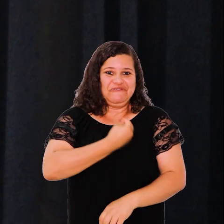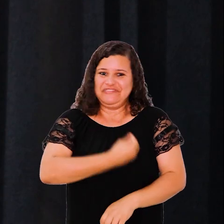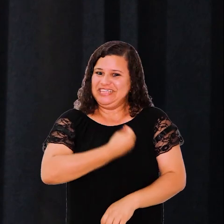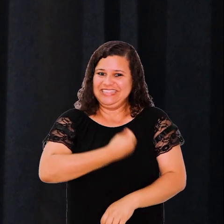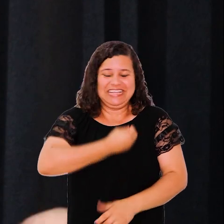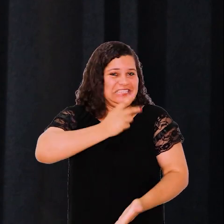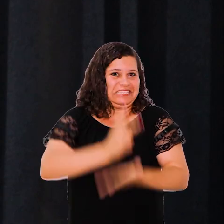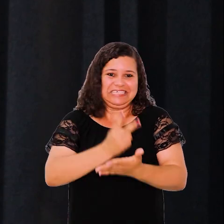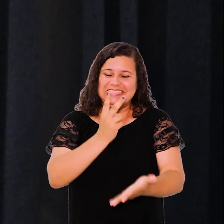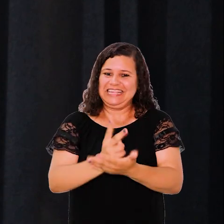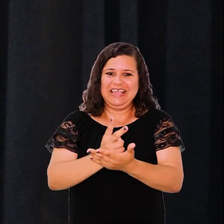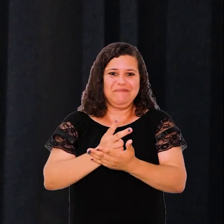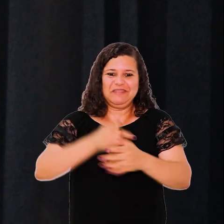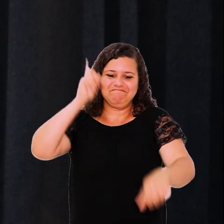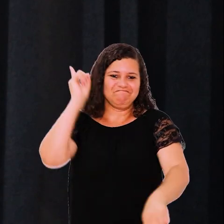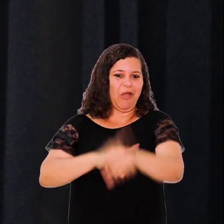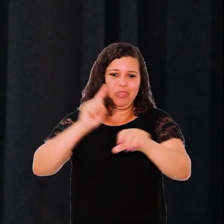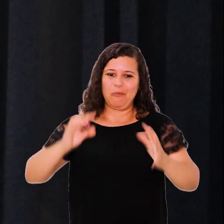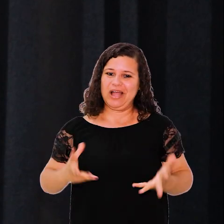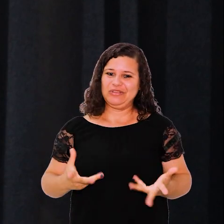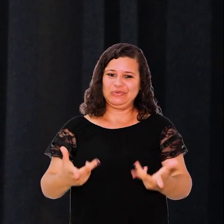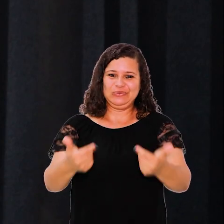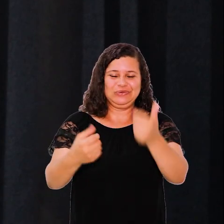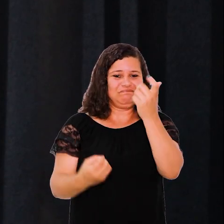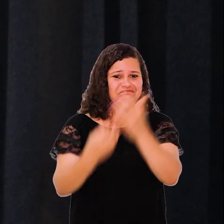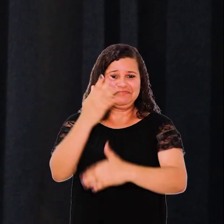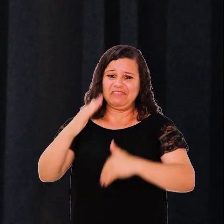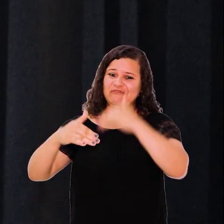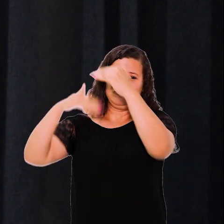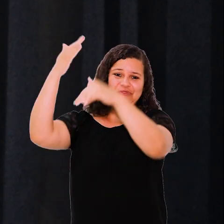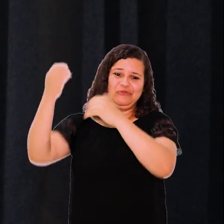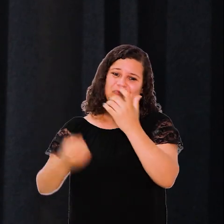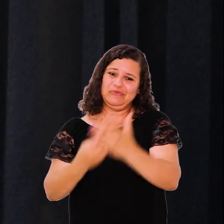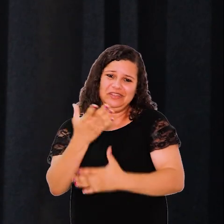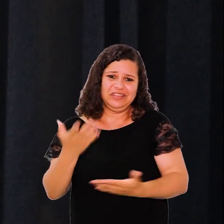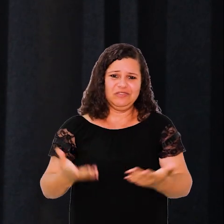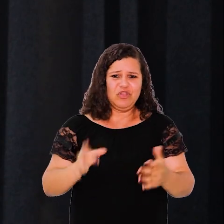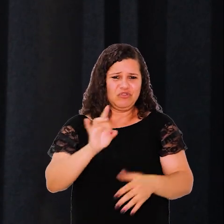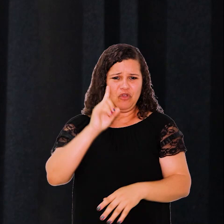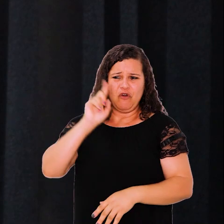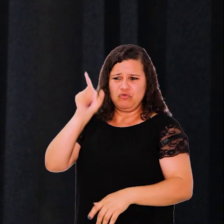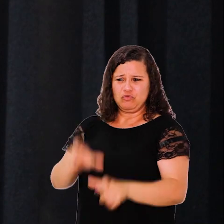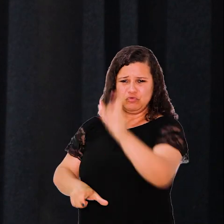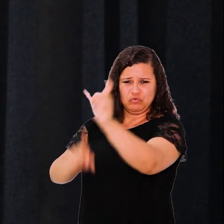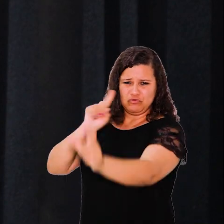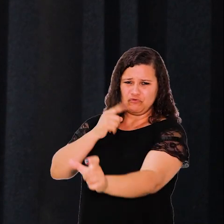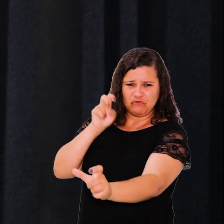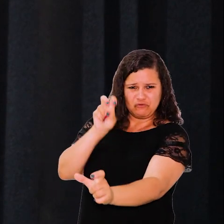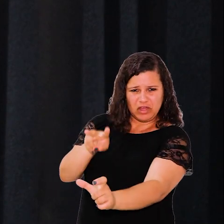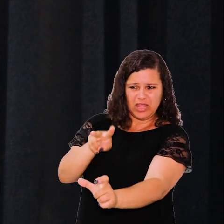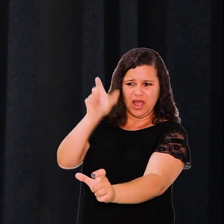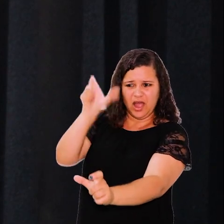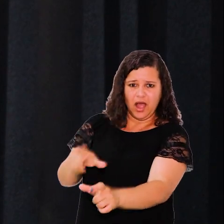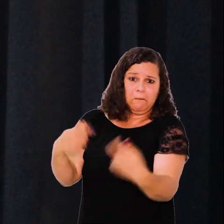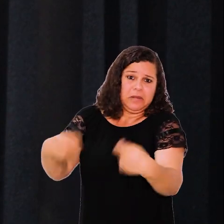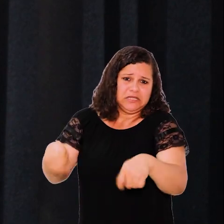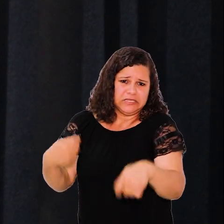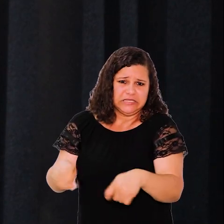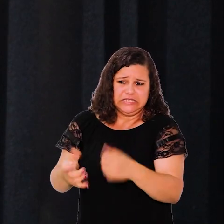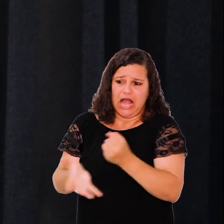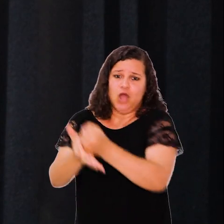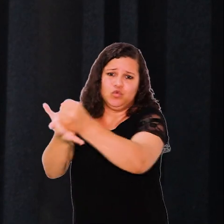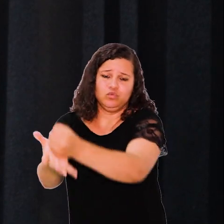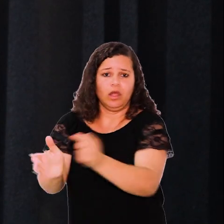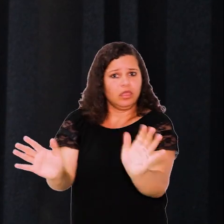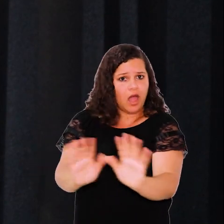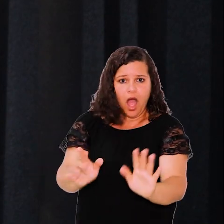de maneira muito automática e é assim que vai fluindo. Você não vê o surdo como alguém que